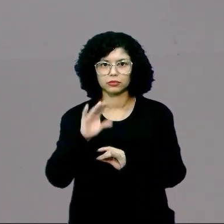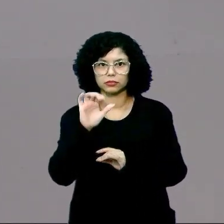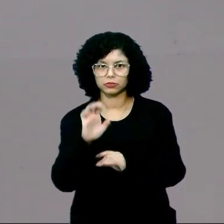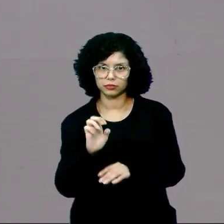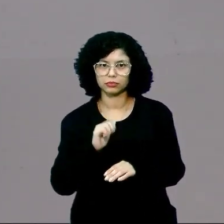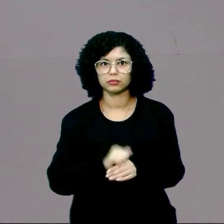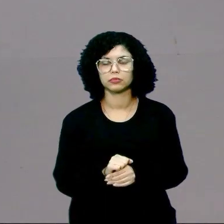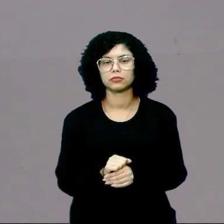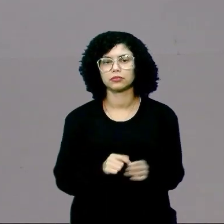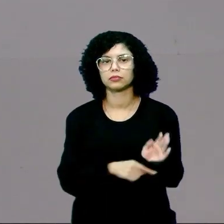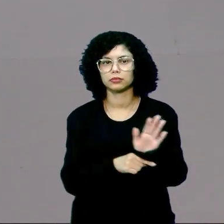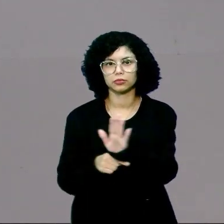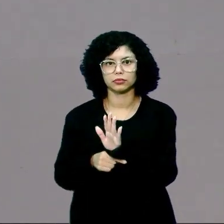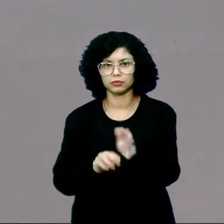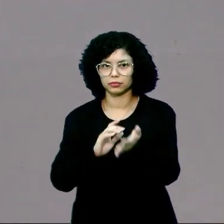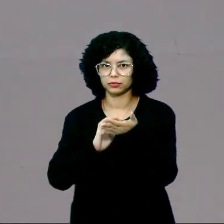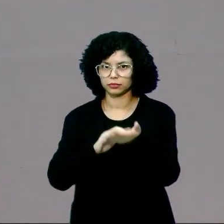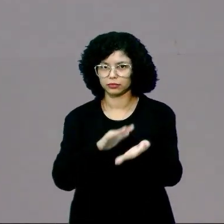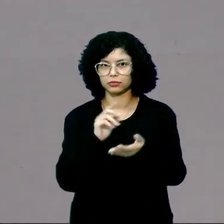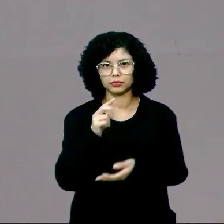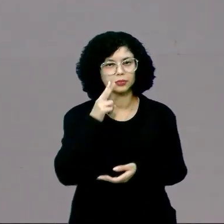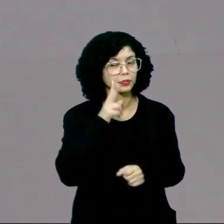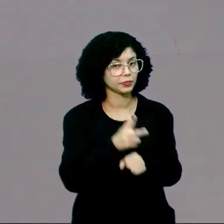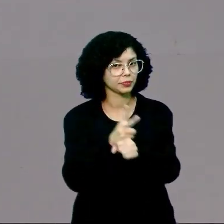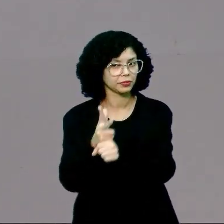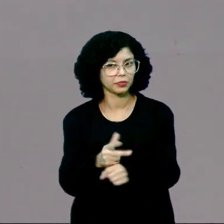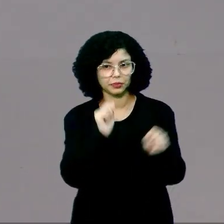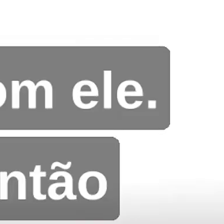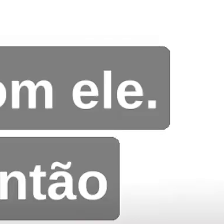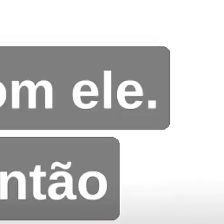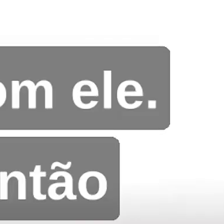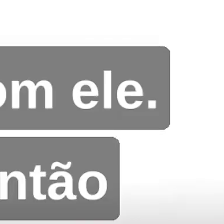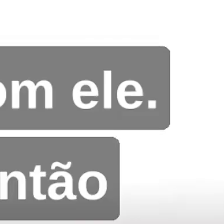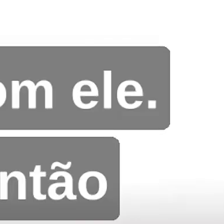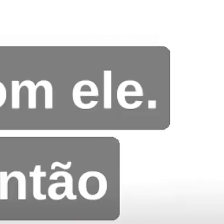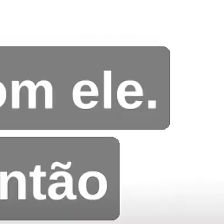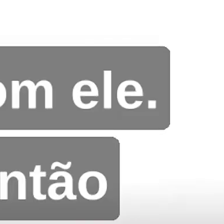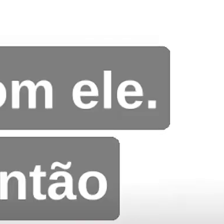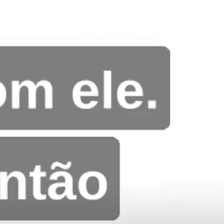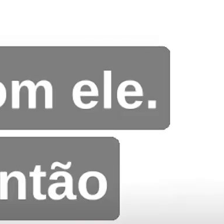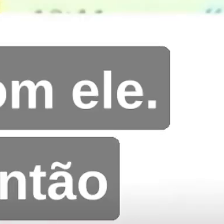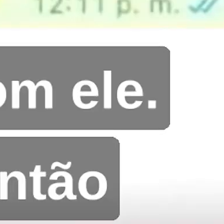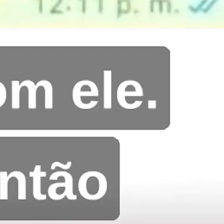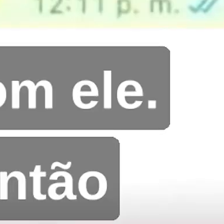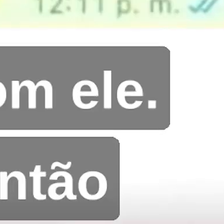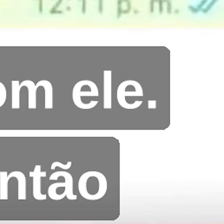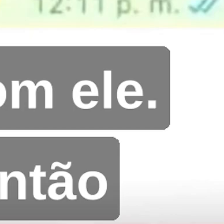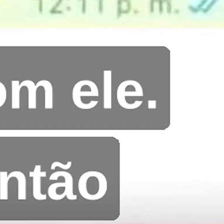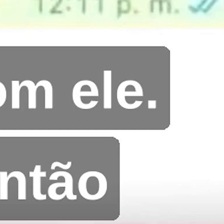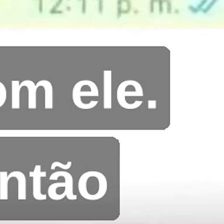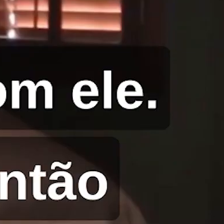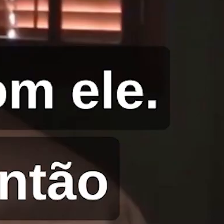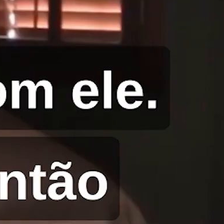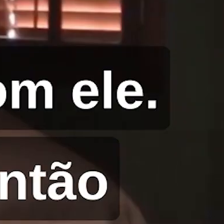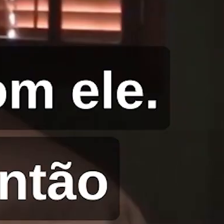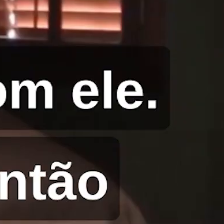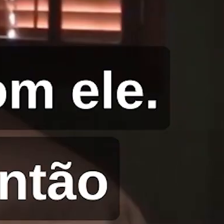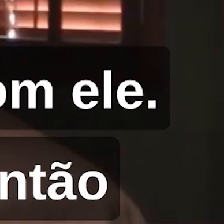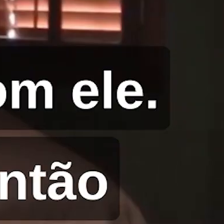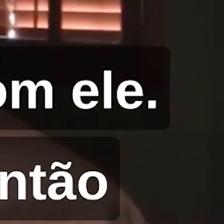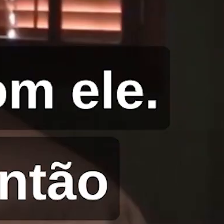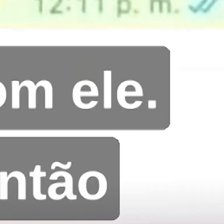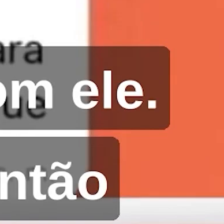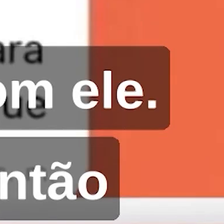dessas sátiras dessas mídias digitais. Vídeo na tela. Amiga, terminé de nuevo con él. Estoy sufriendo mucho. Ay, mírala